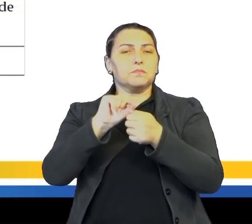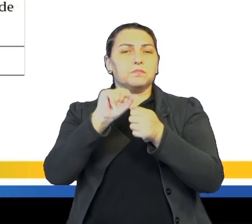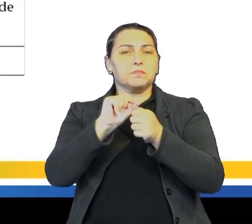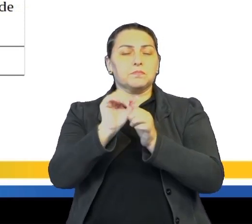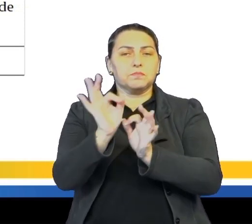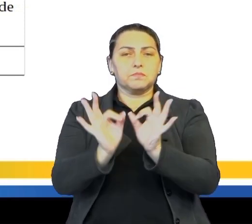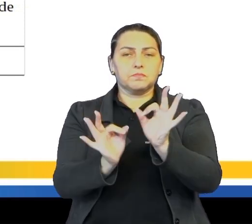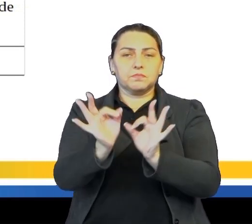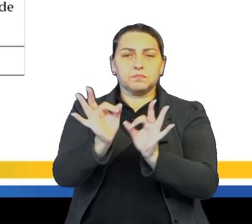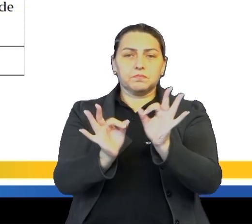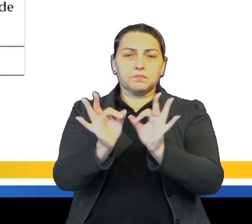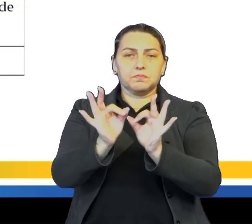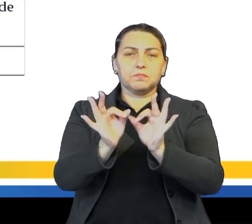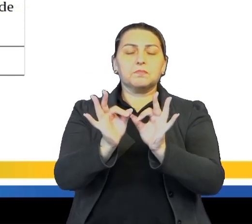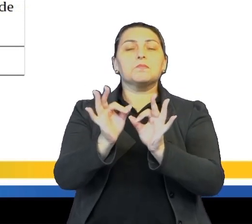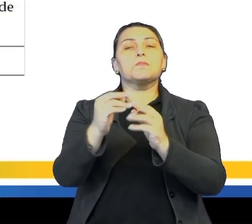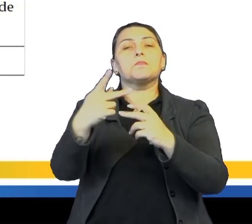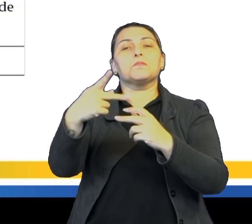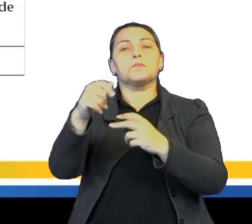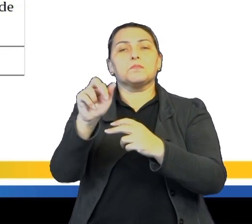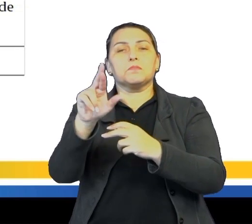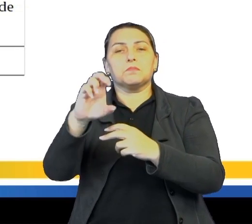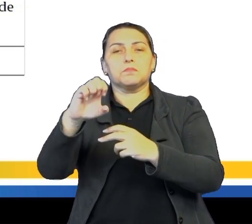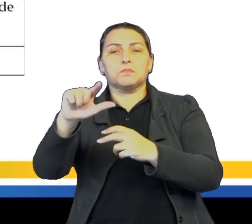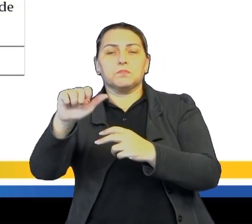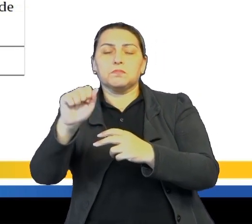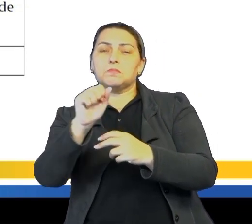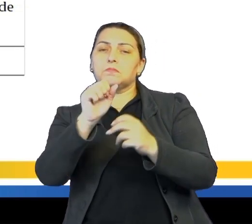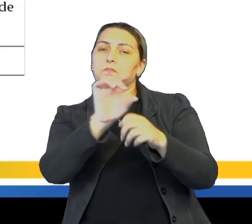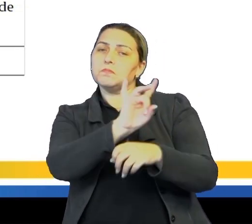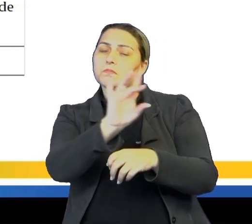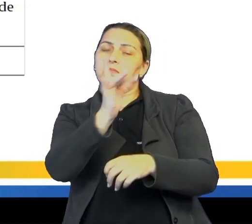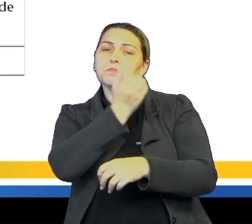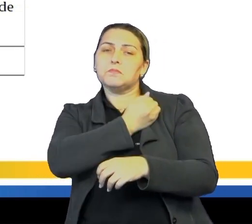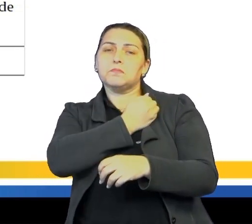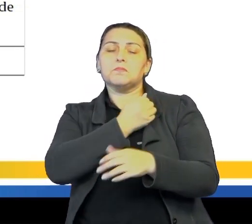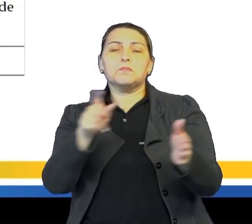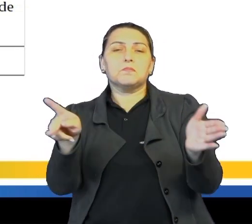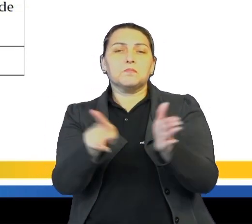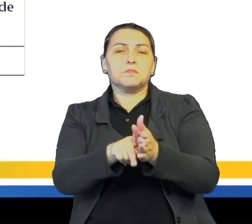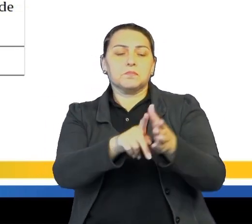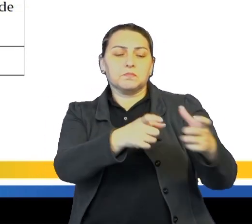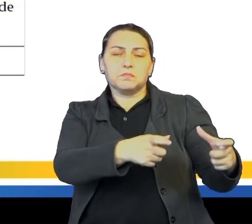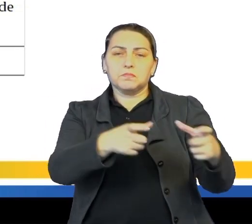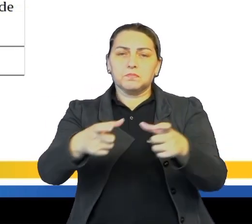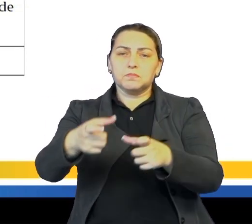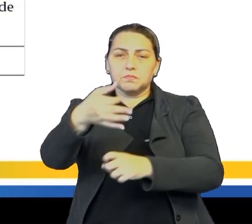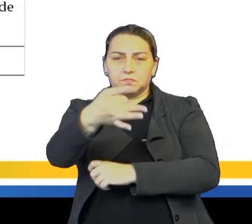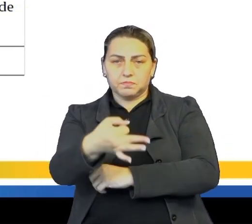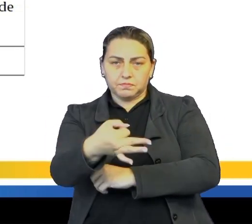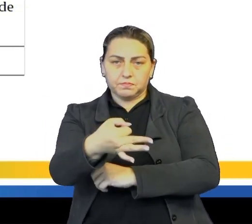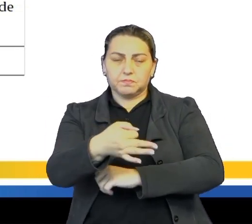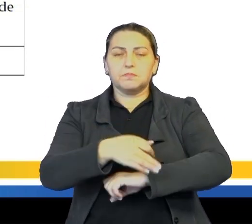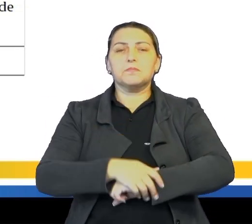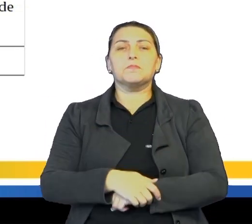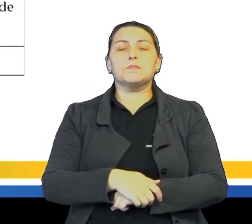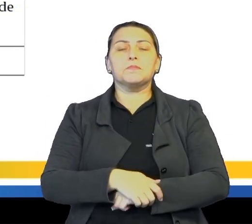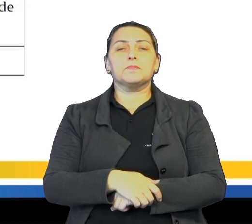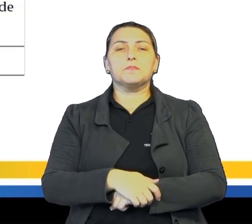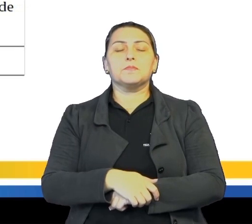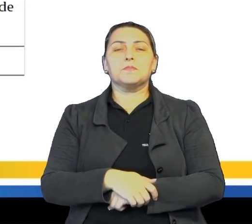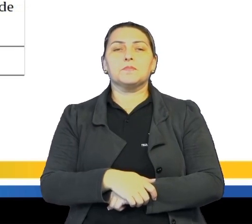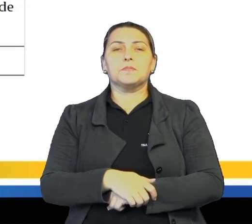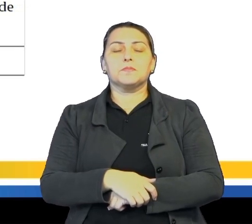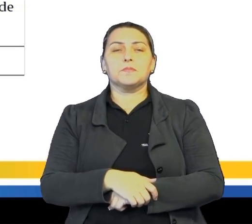é organizar essas parcelas colocando cada algarismo em seu devido lugar então como